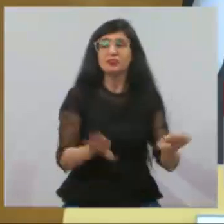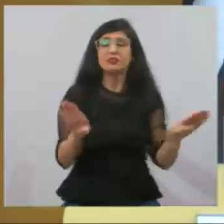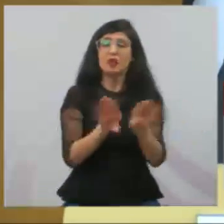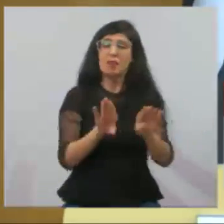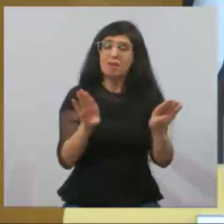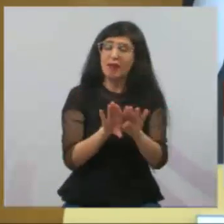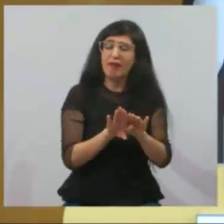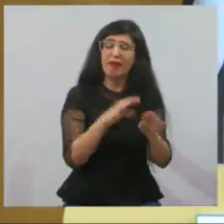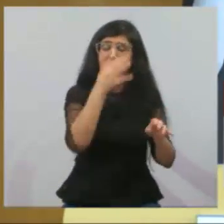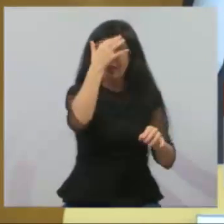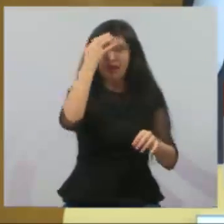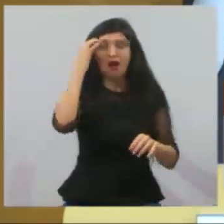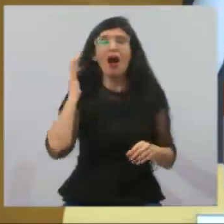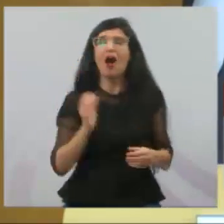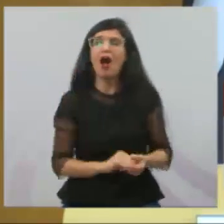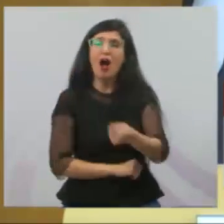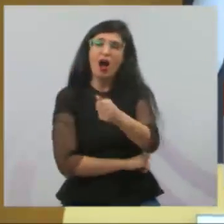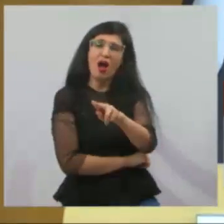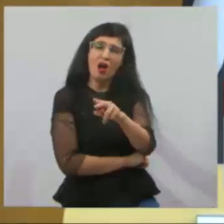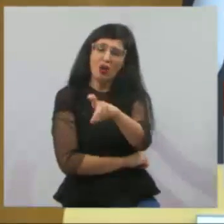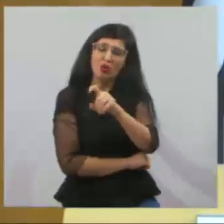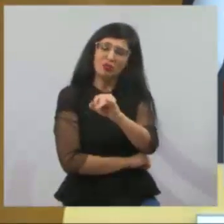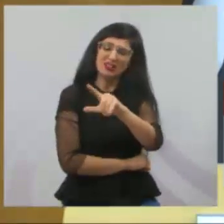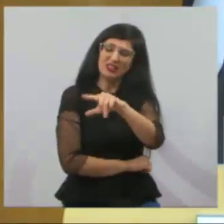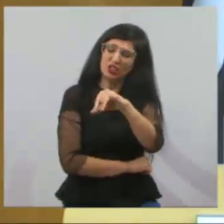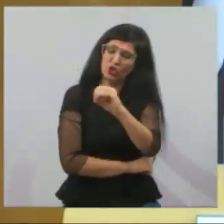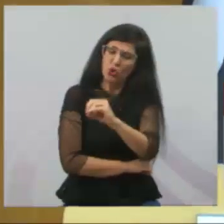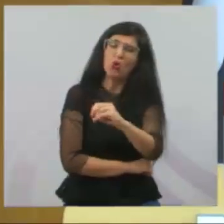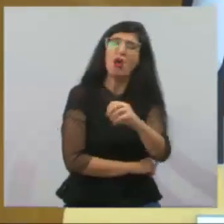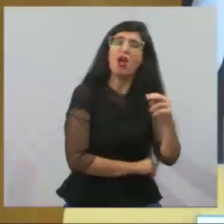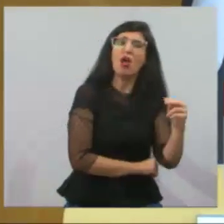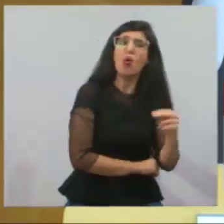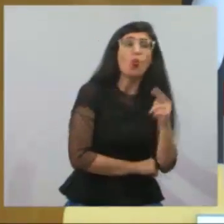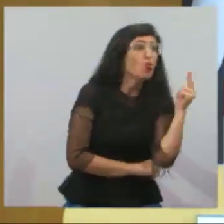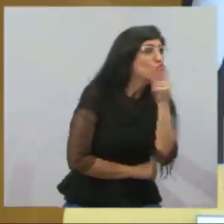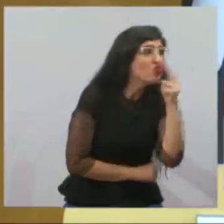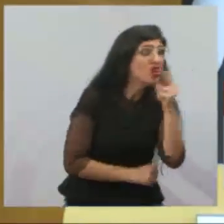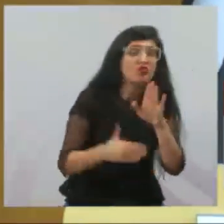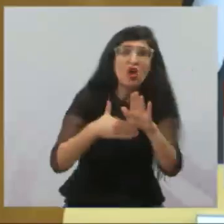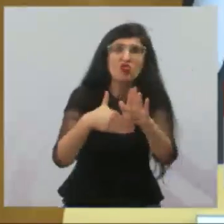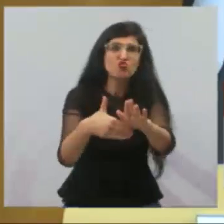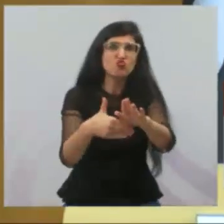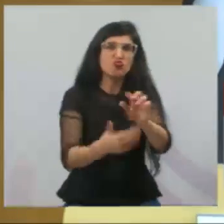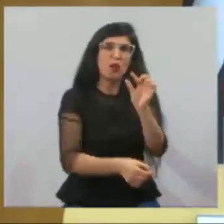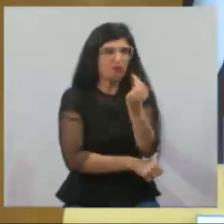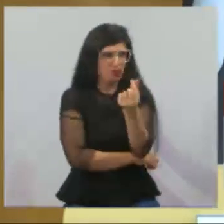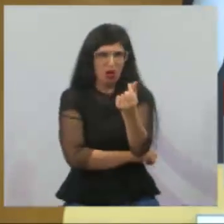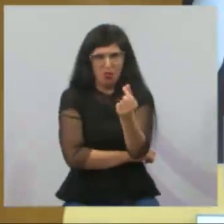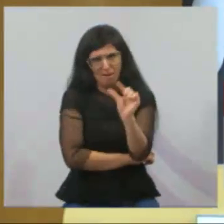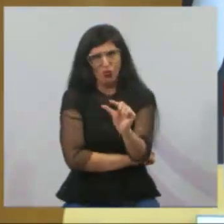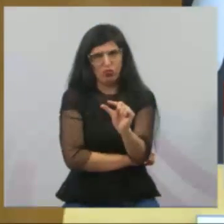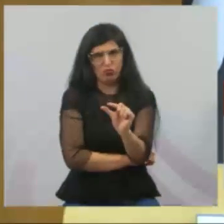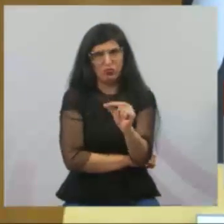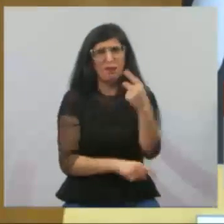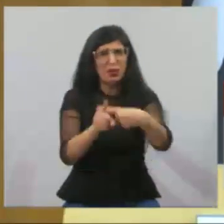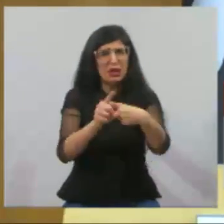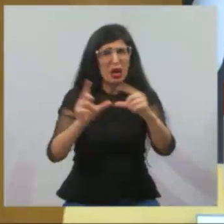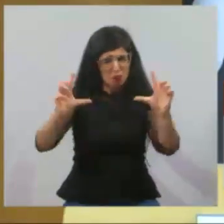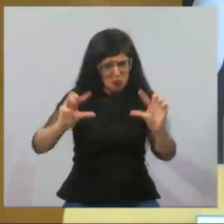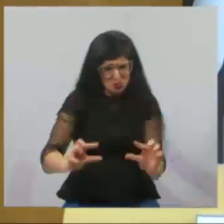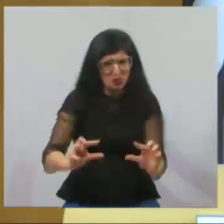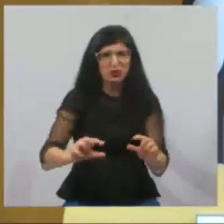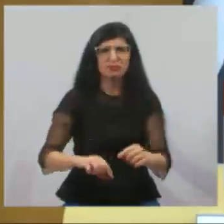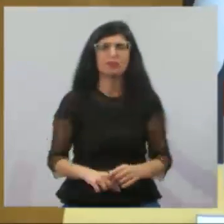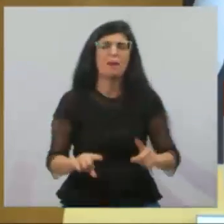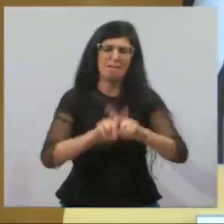emergencial. Mas isso não foi visto. Isso não foi discutido. Então, aqui eu fico